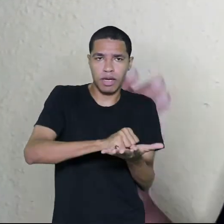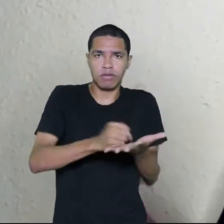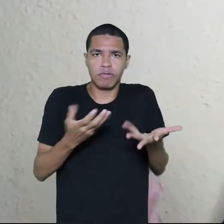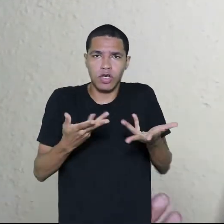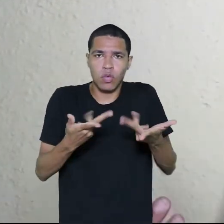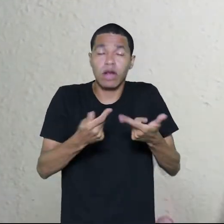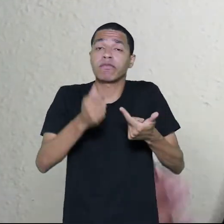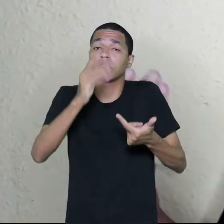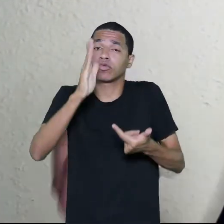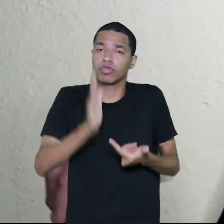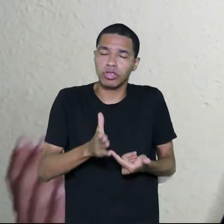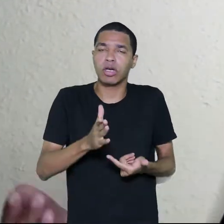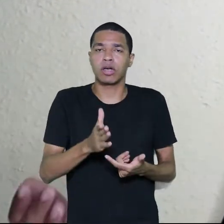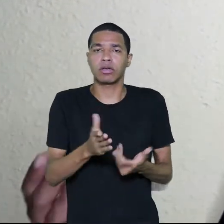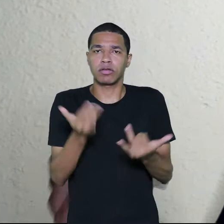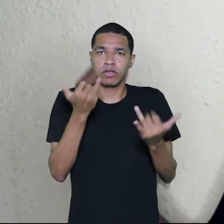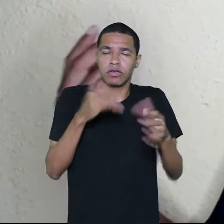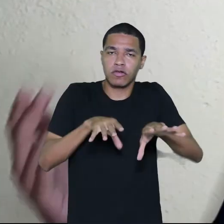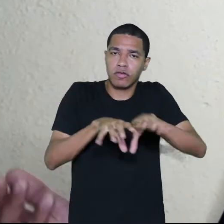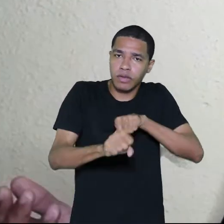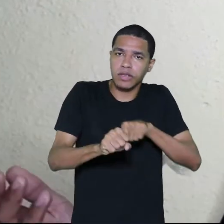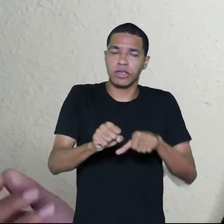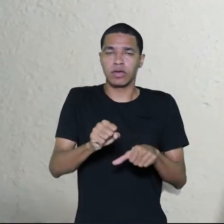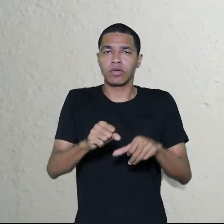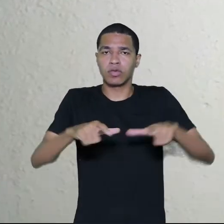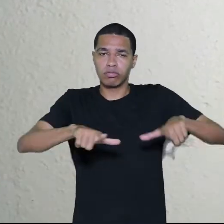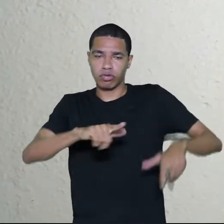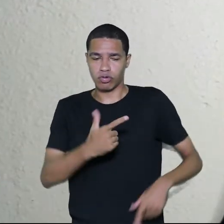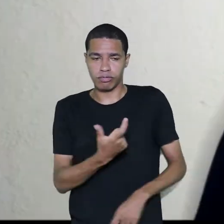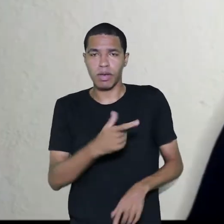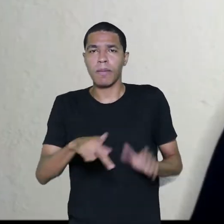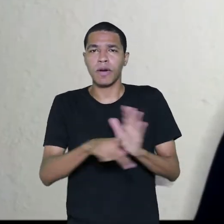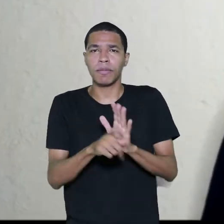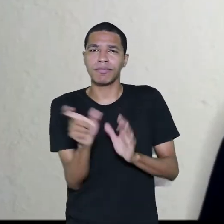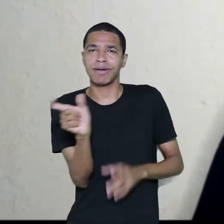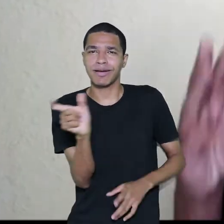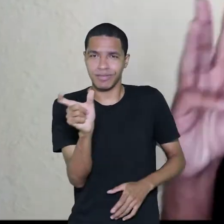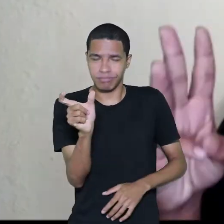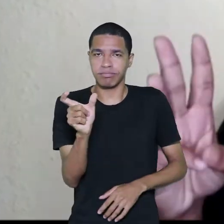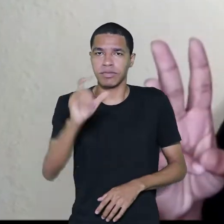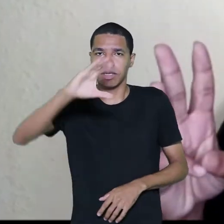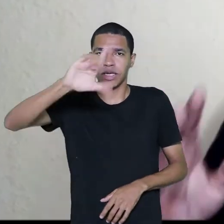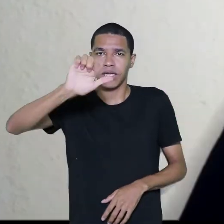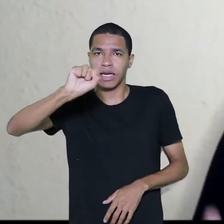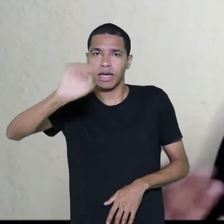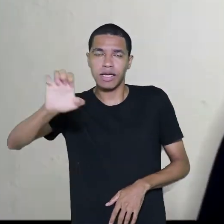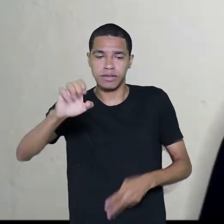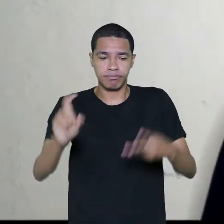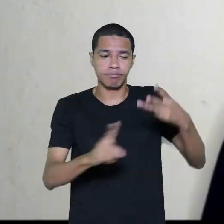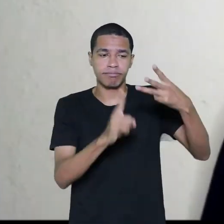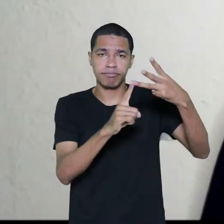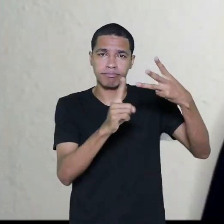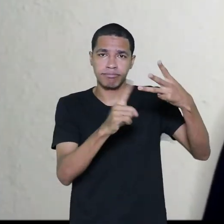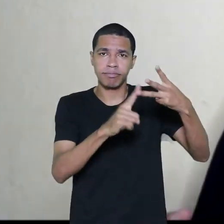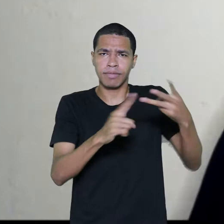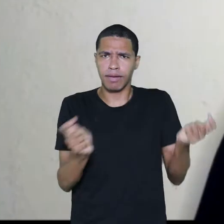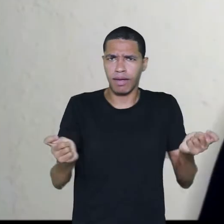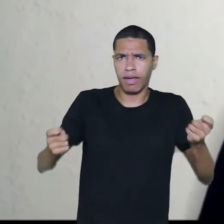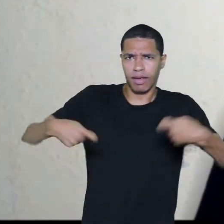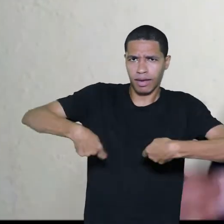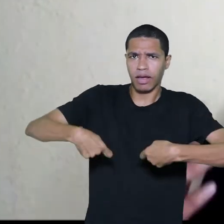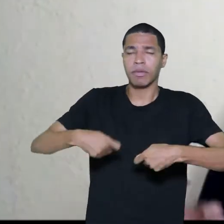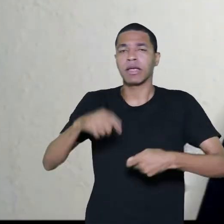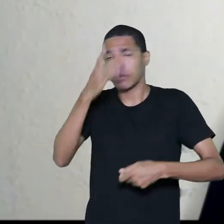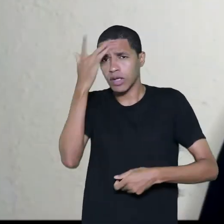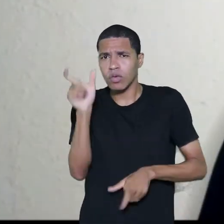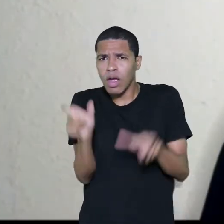previamente qualificado e com registro no conselho de classe. Temos também o terceiro tipo, que é o capacitado,